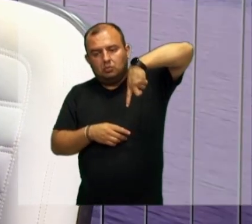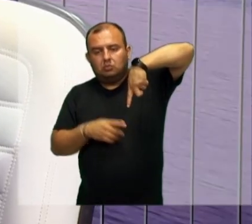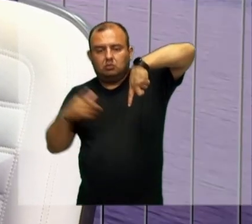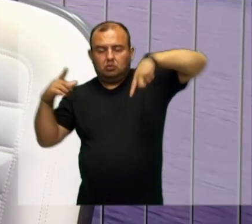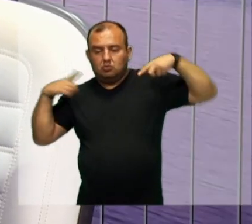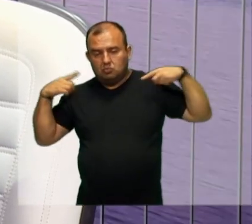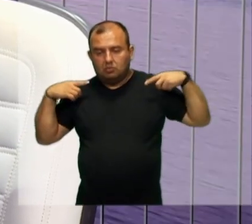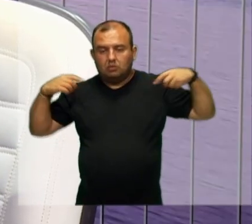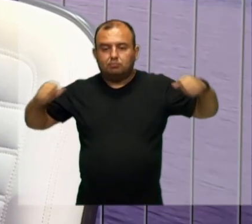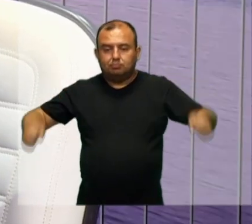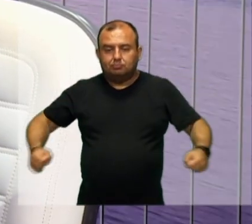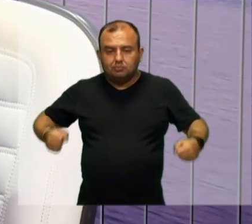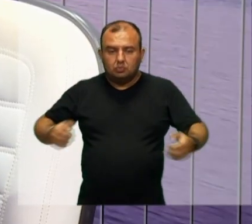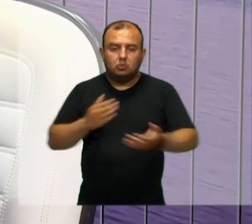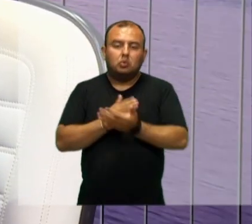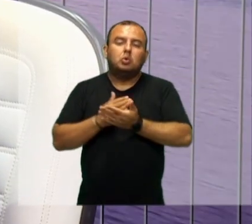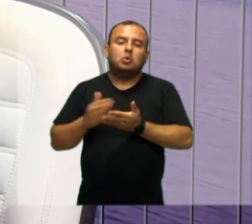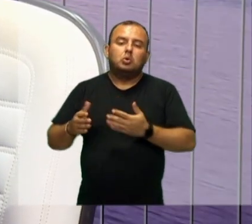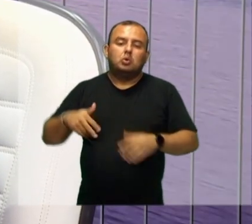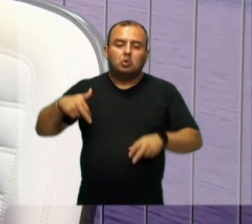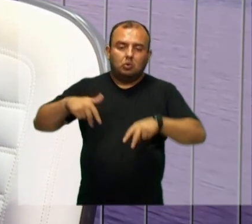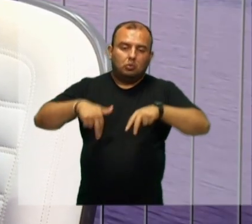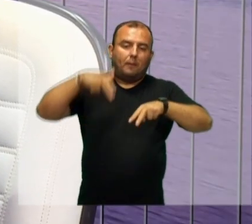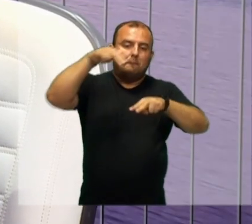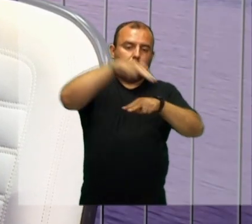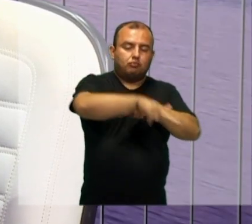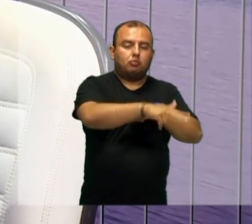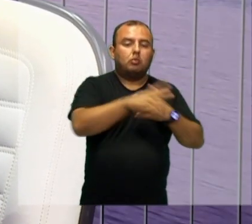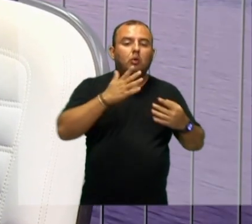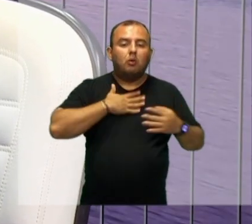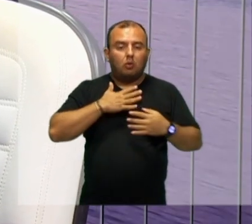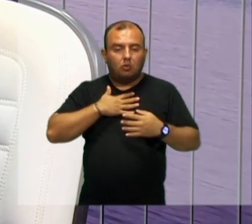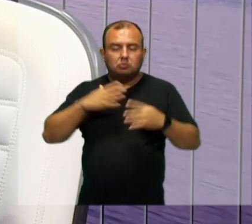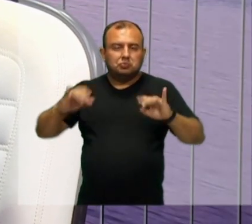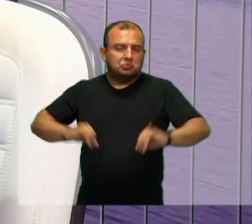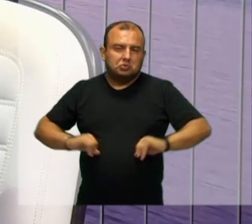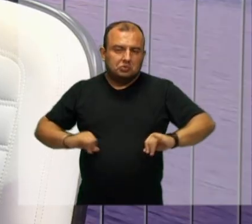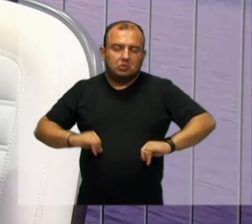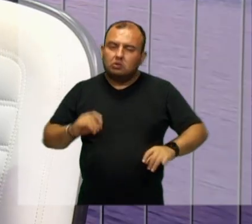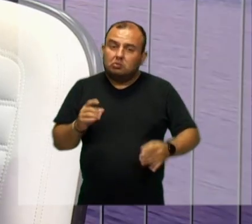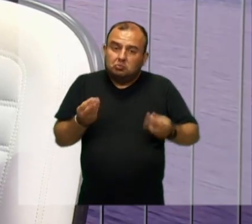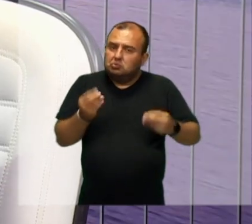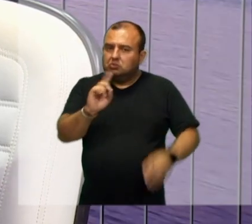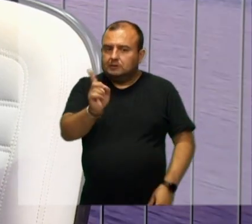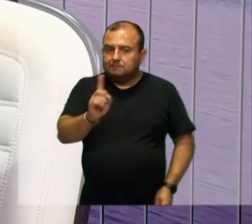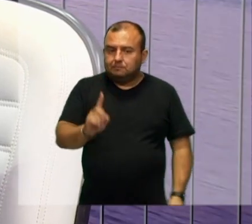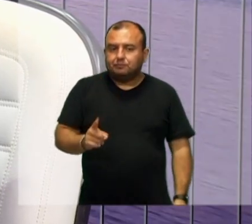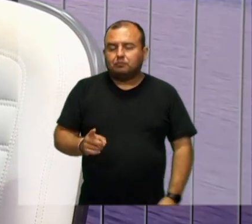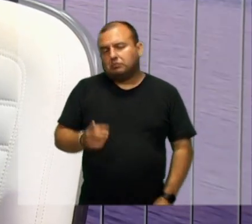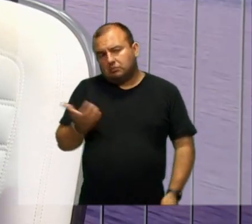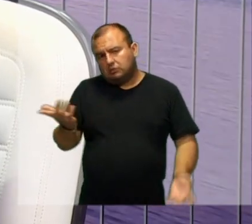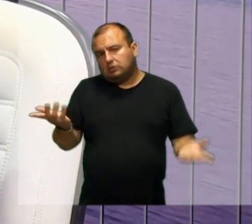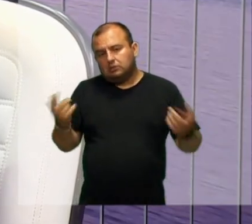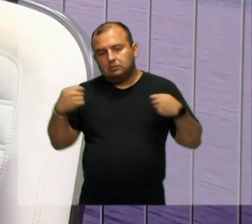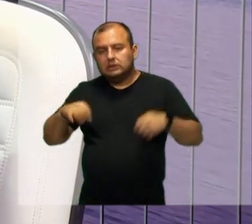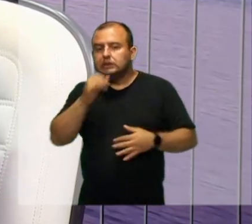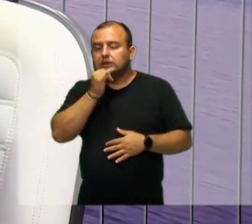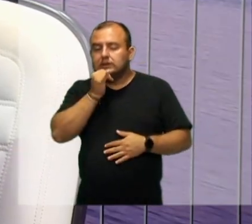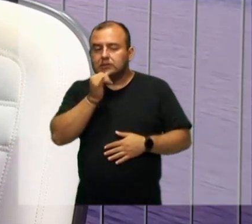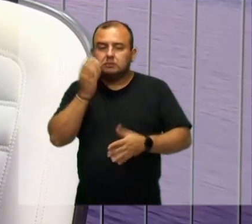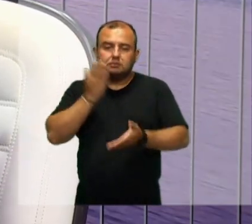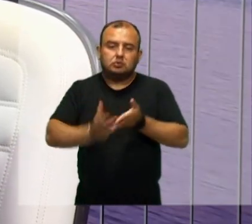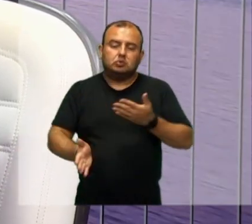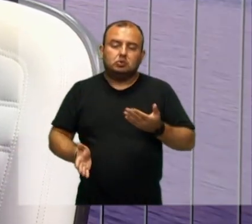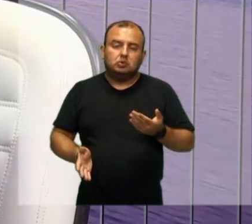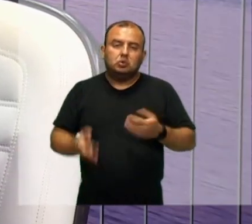braços. No momento em que eu comecei a fazer salto em altura, o meu corpo não sofreu tanto. Tanto quanto, por exemplo, alguém que perdeu